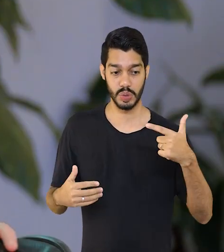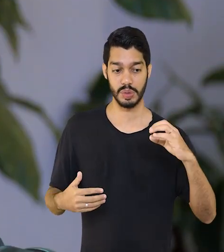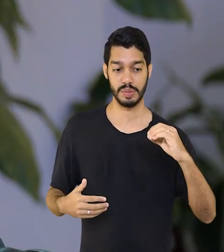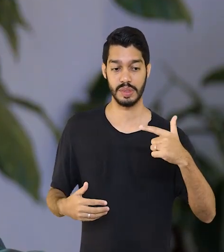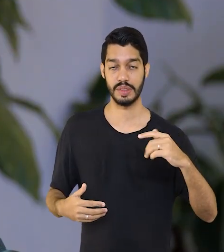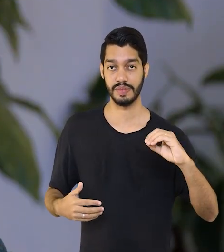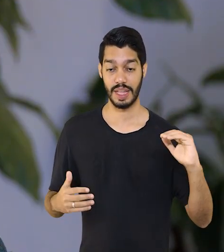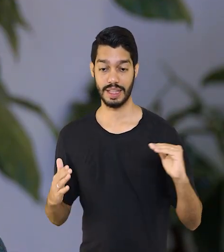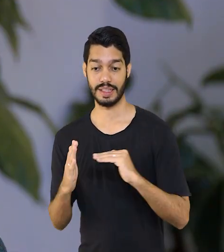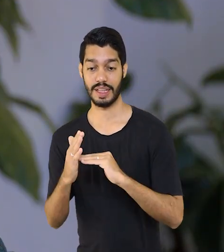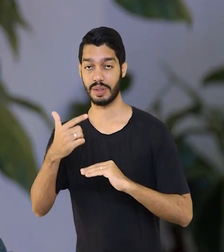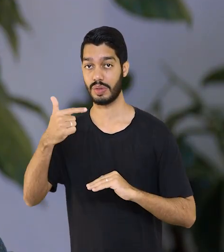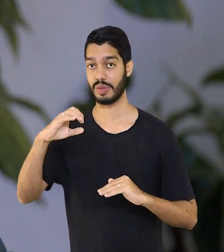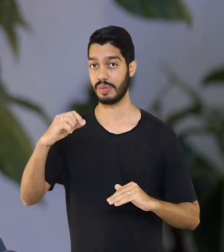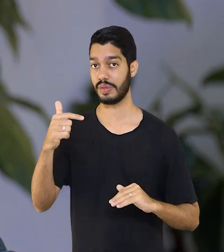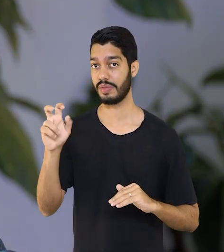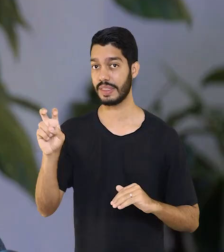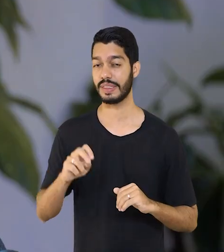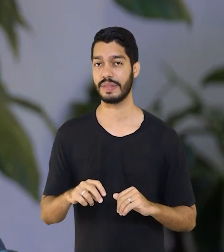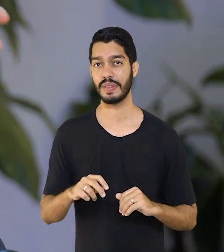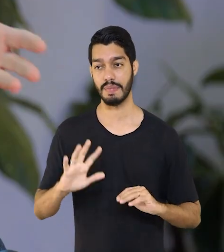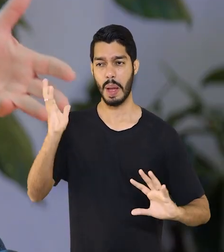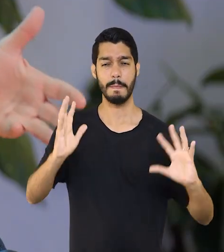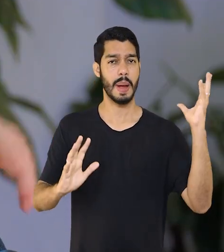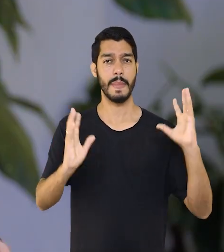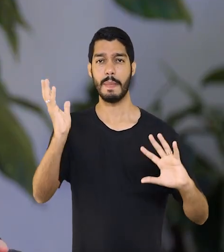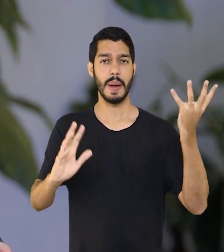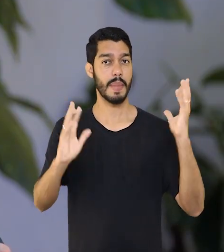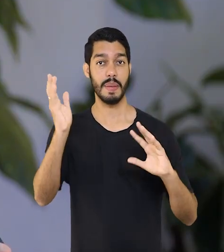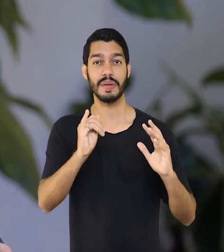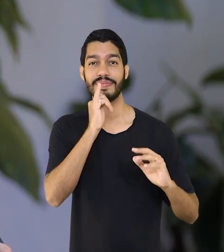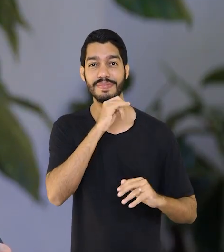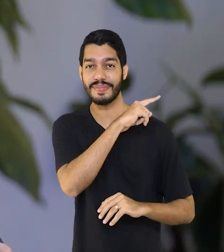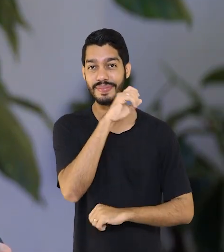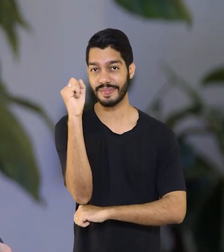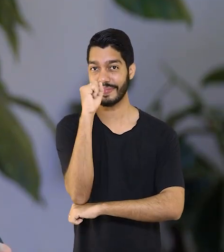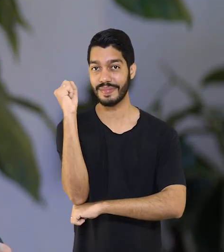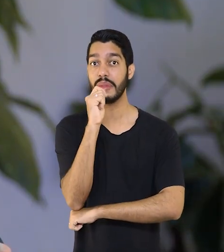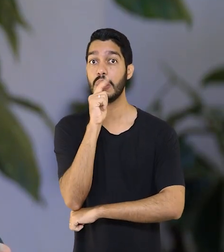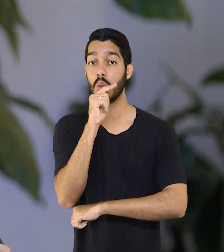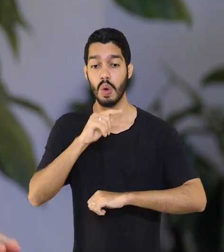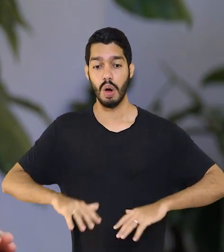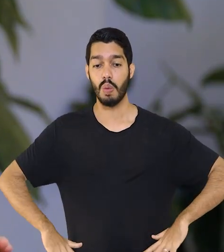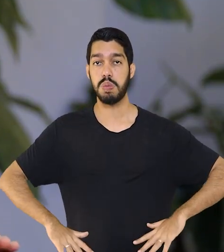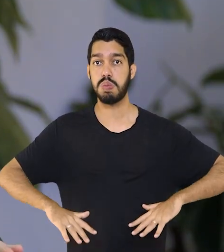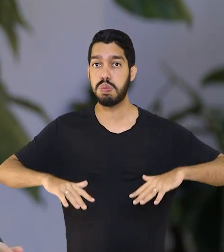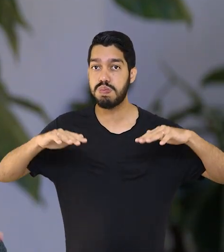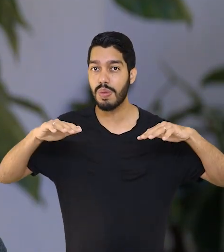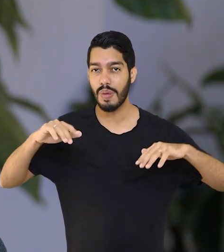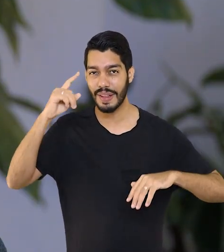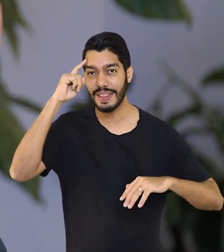até 2025. Por exemplo, a inundação do Rio Grande do Sul. Mas se há uma